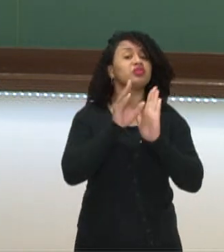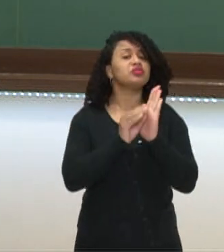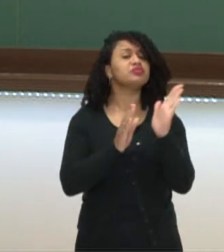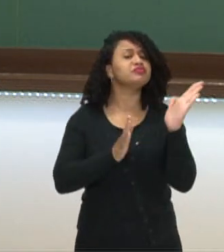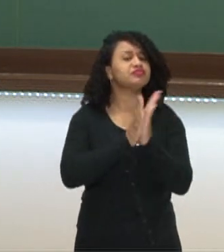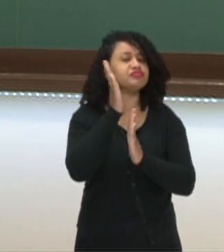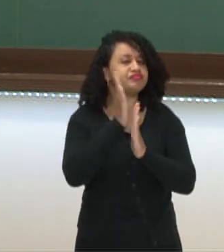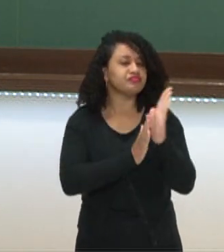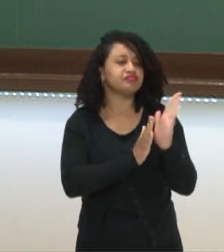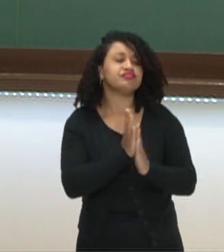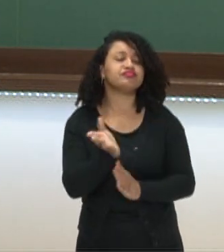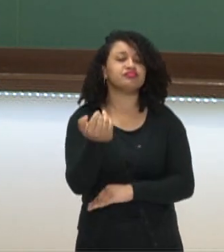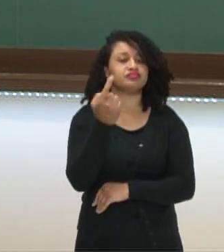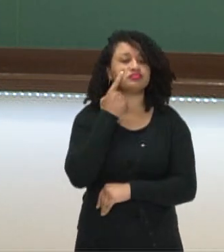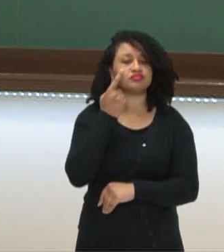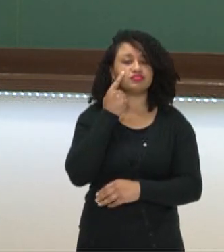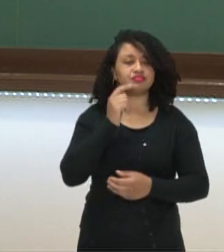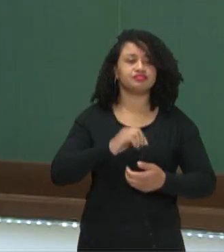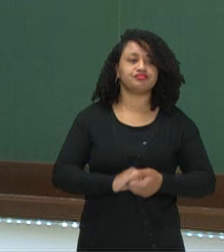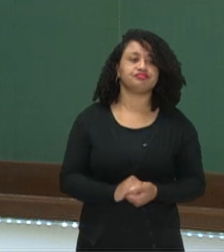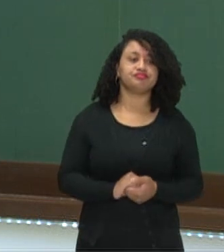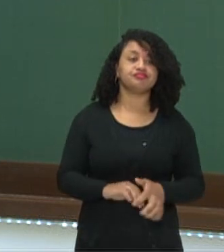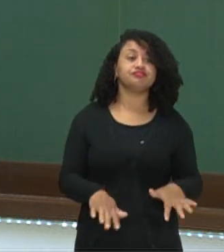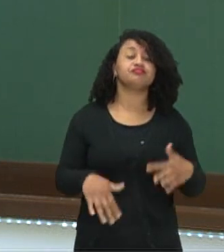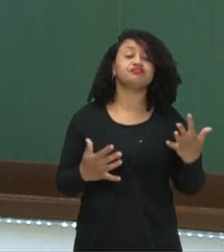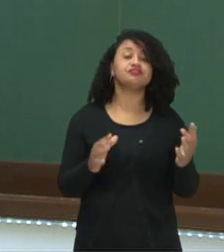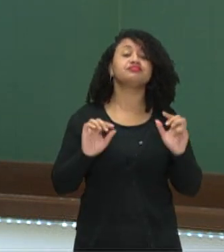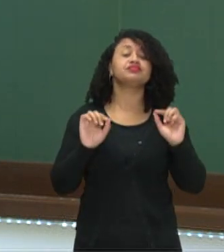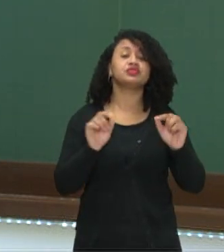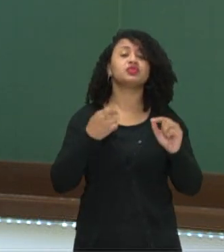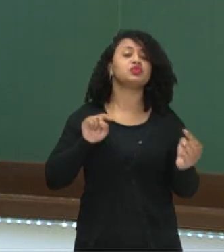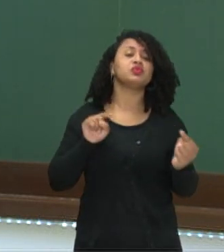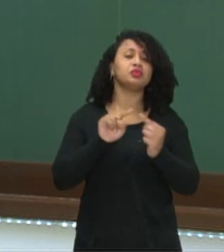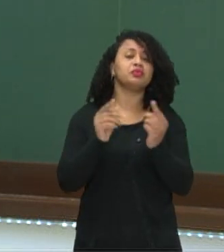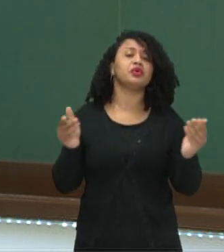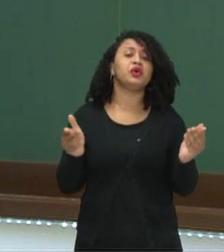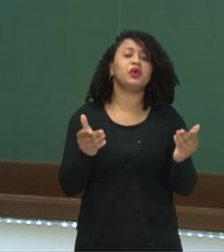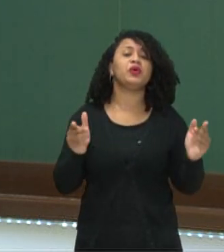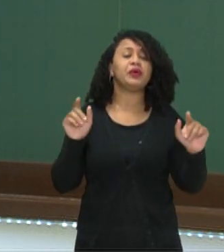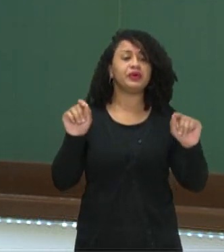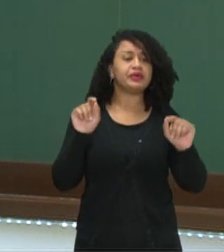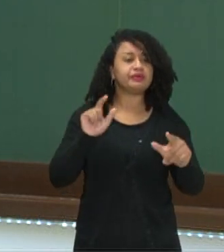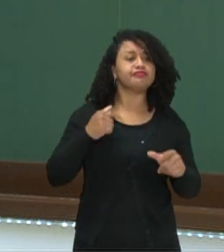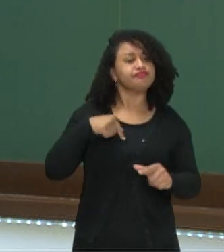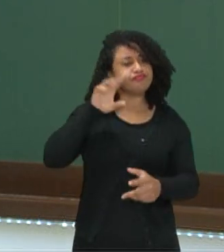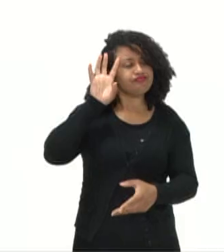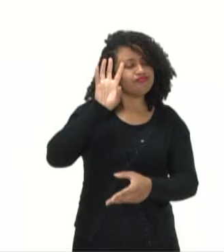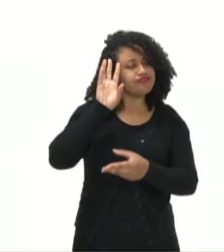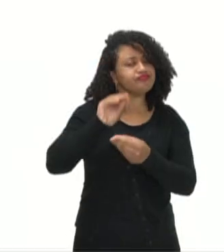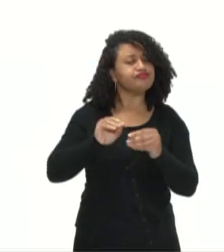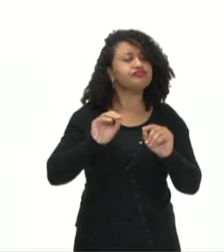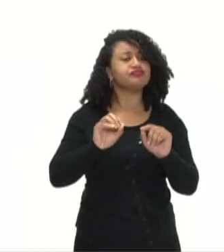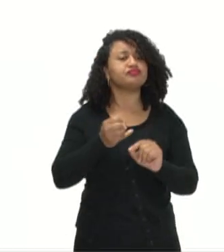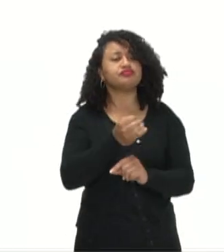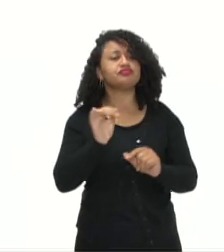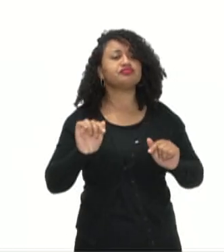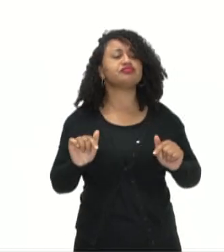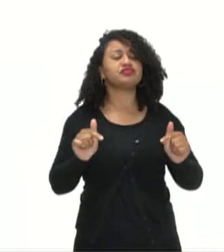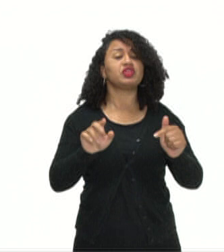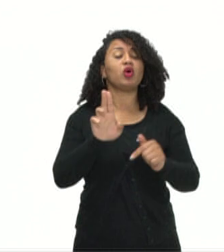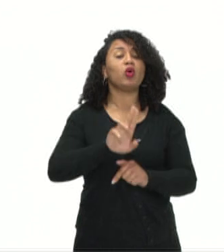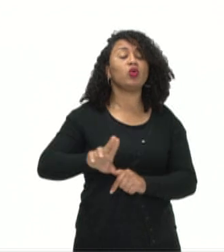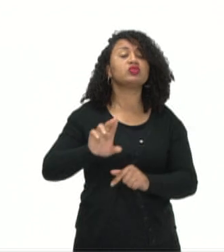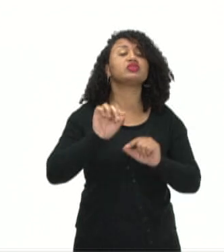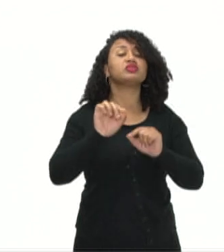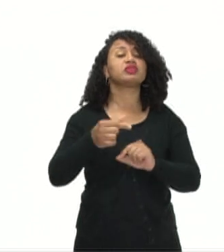lá comigo. Queridos, nosso objetivo de hoje é compreender algumas aplicações